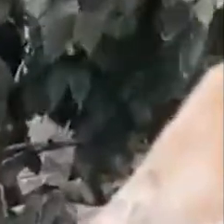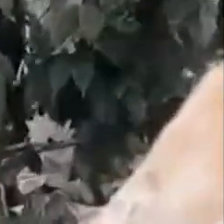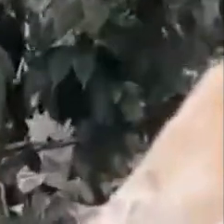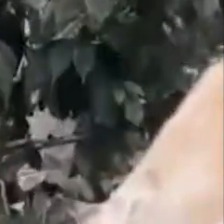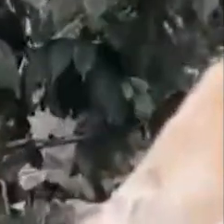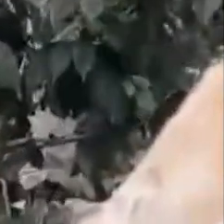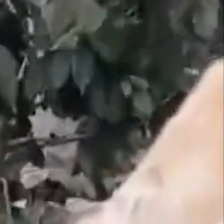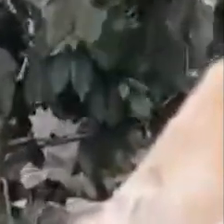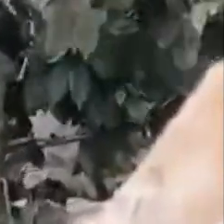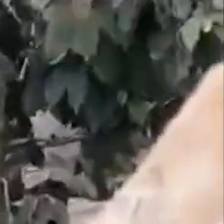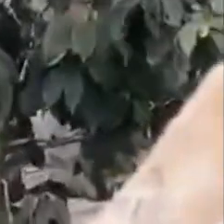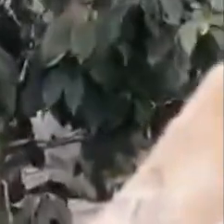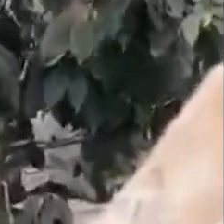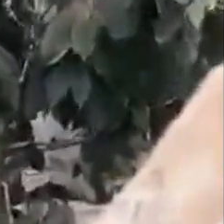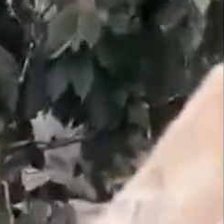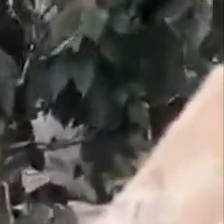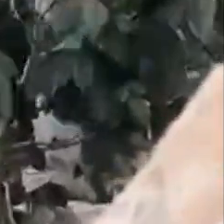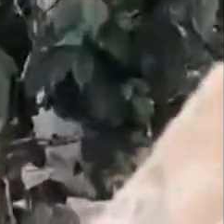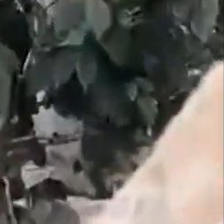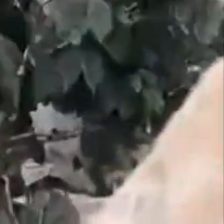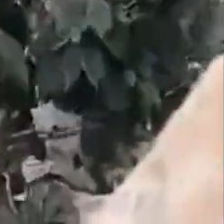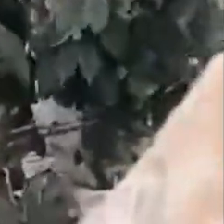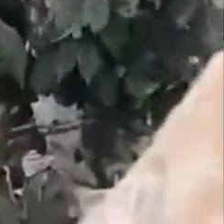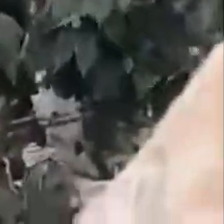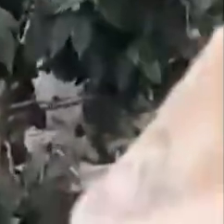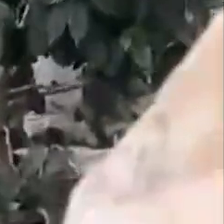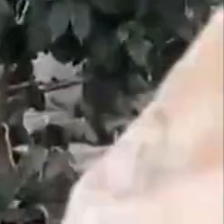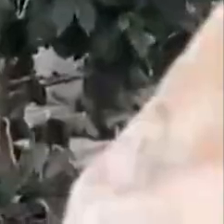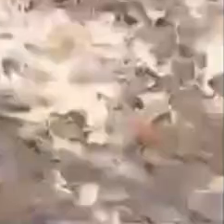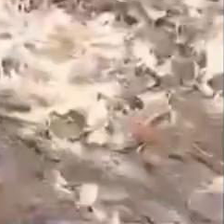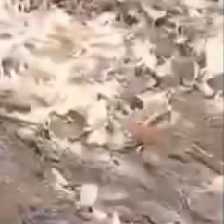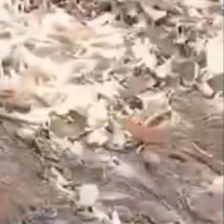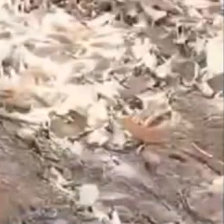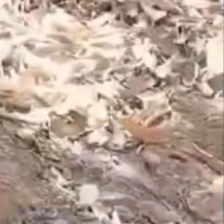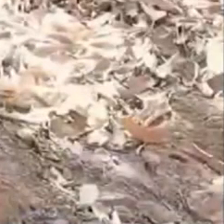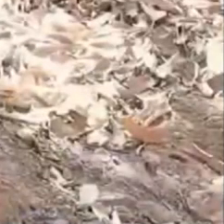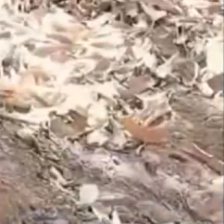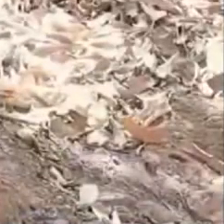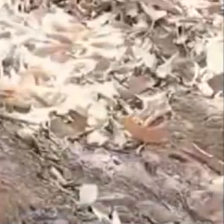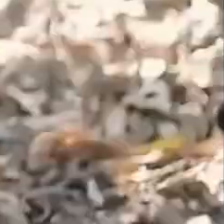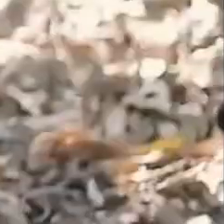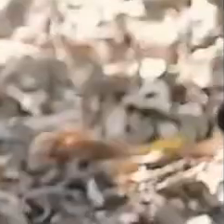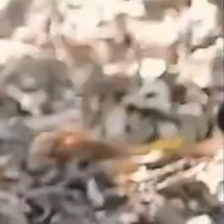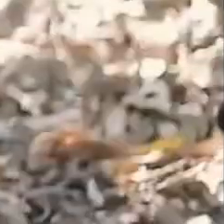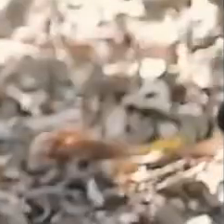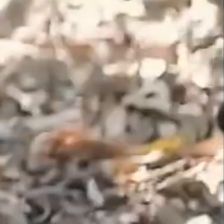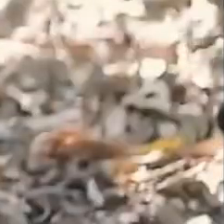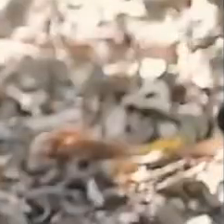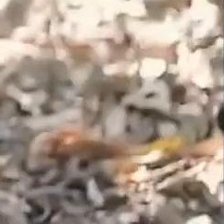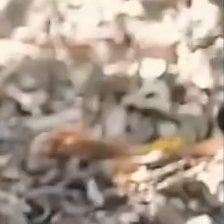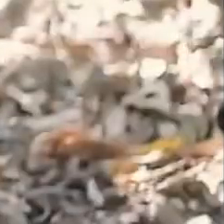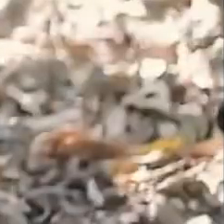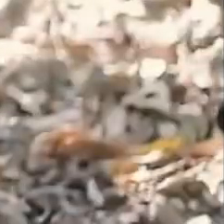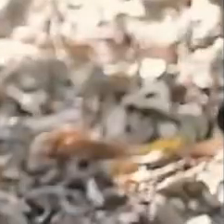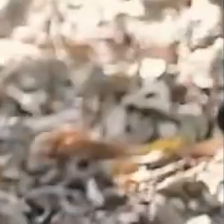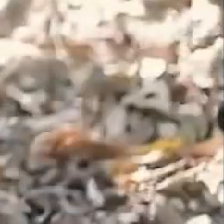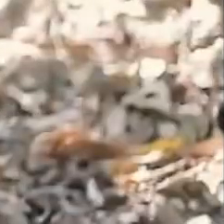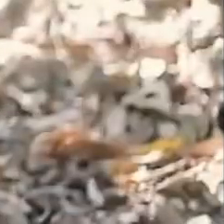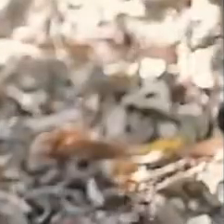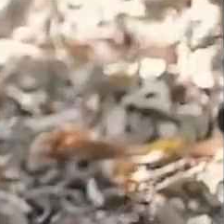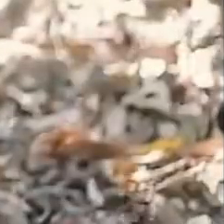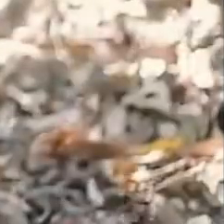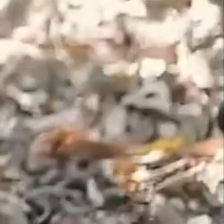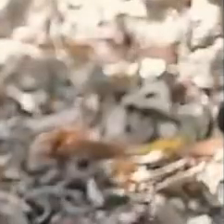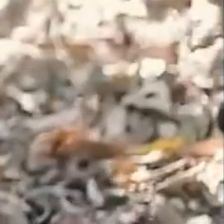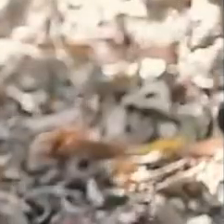porque o movimento tá ficando envelhecido a gente precisa trabalhar sucessão acho que é muito importante a gente somar é bom é a sabedoria dos